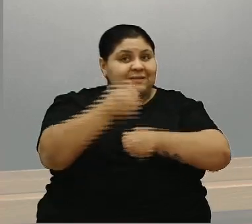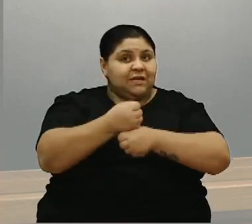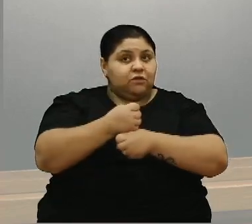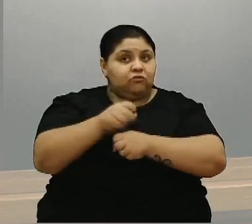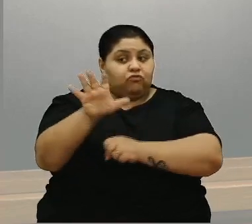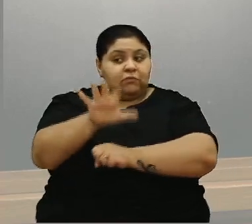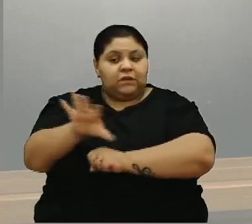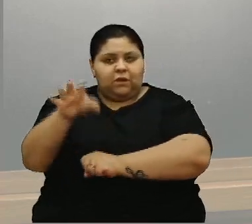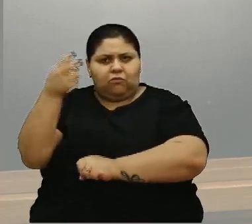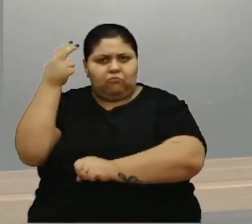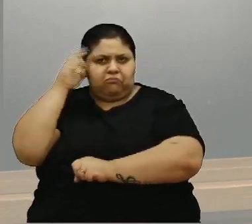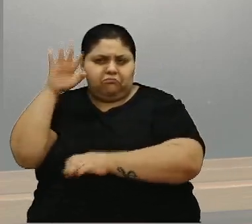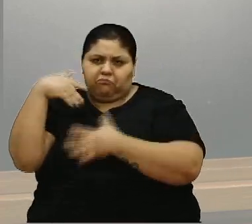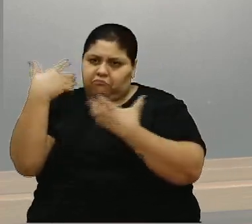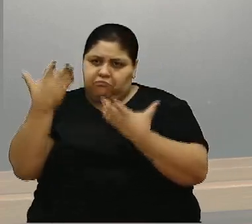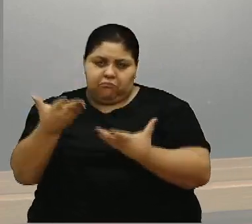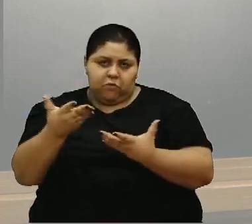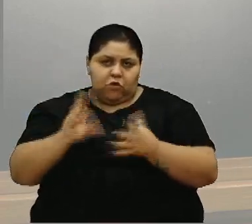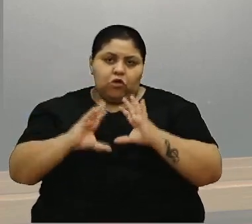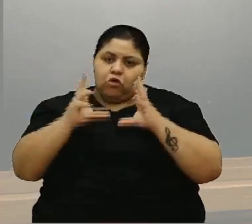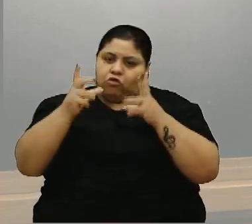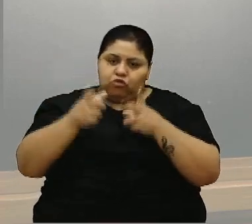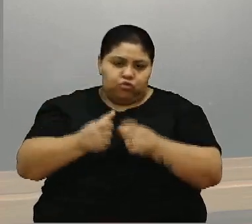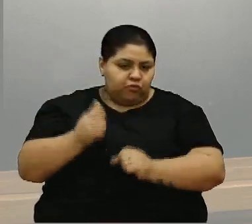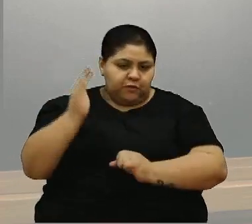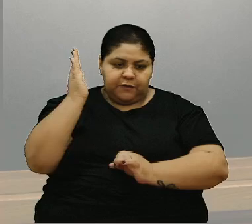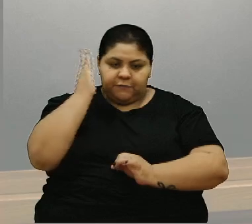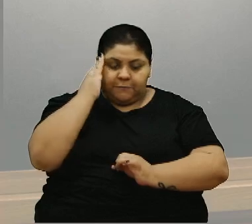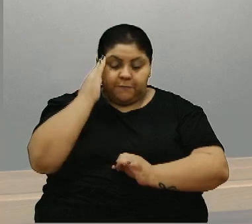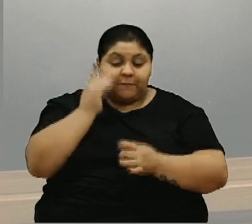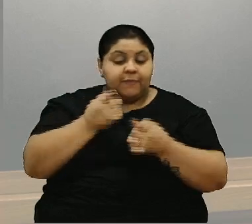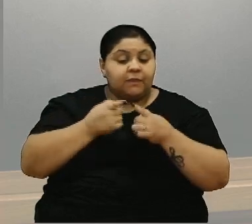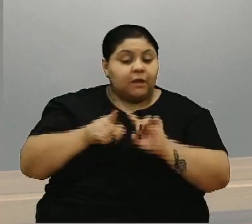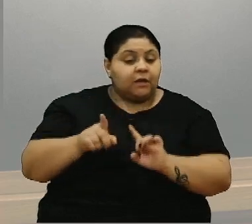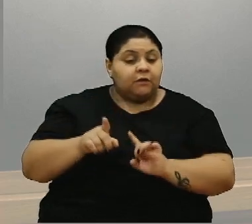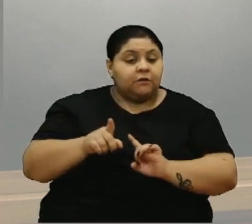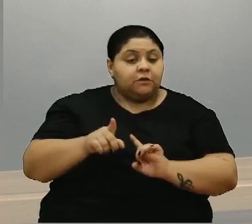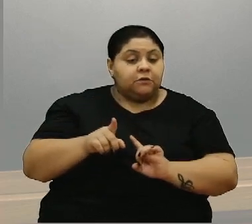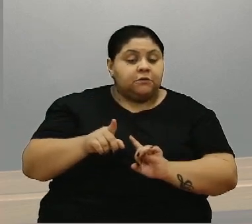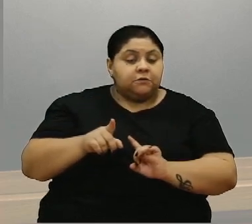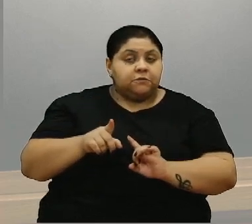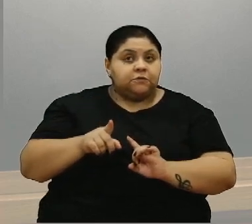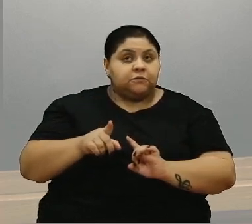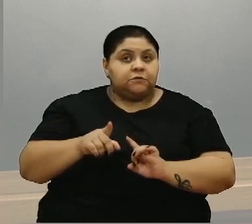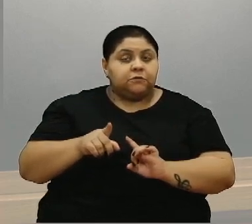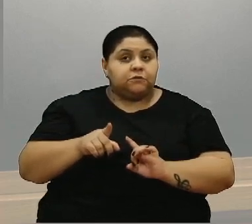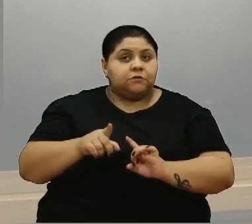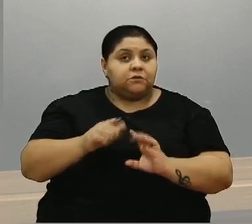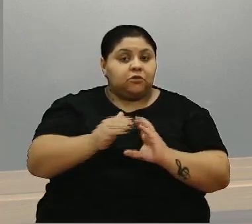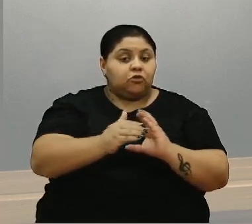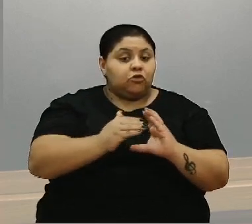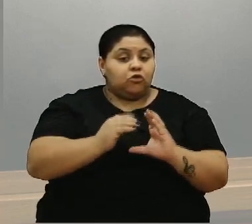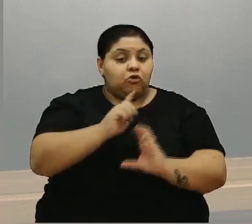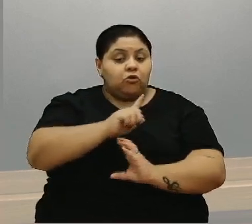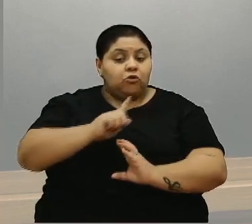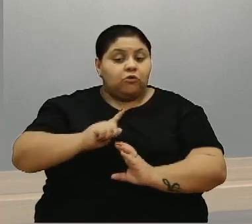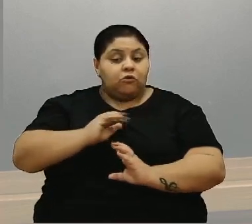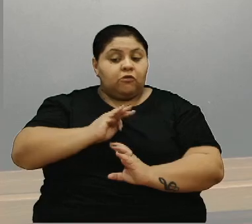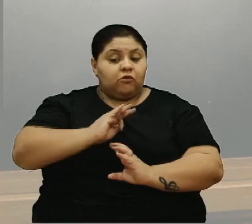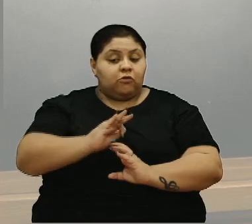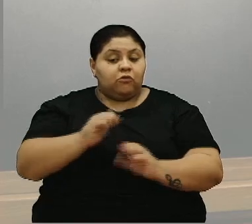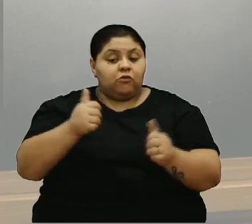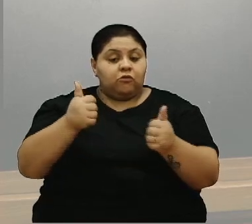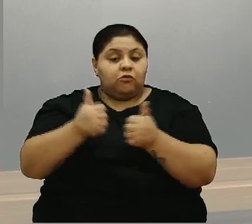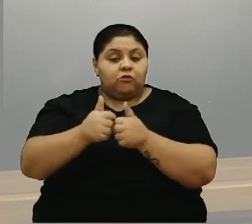enfim, função de tudo que se sabe, mas que veio do governo federal, através